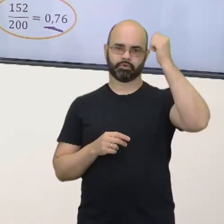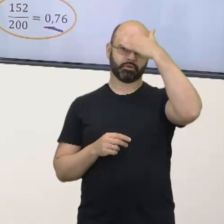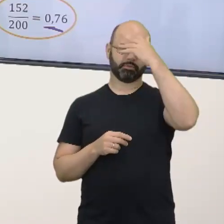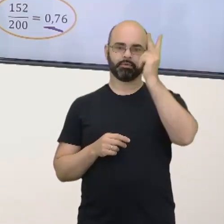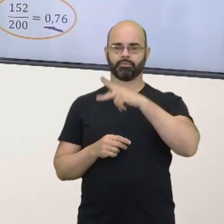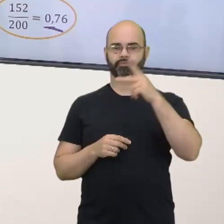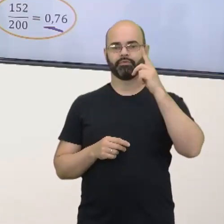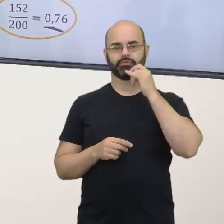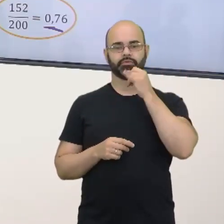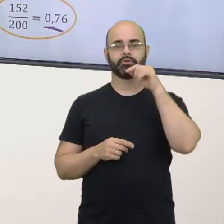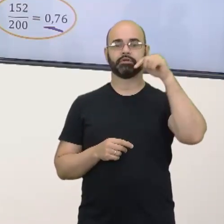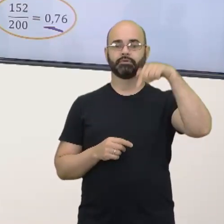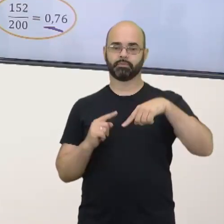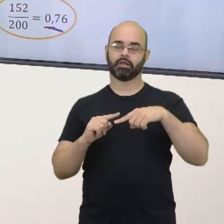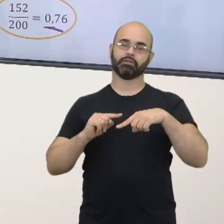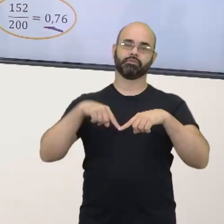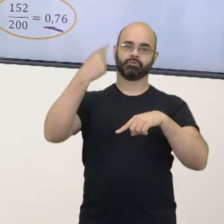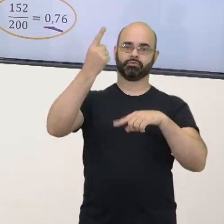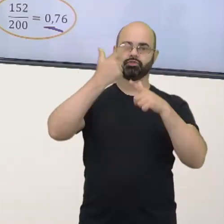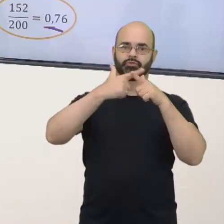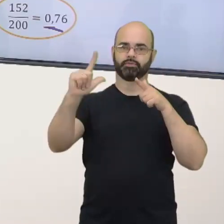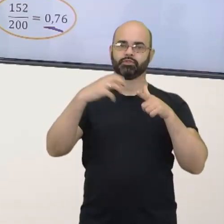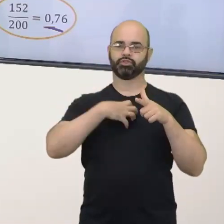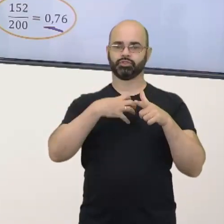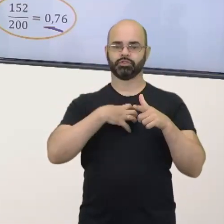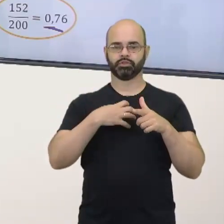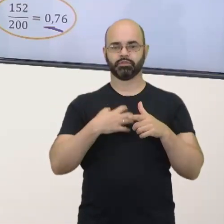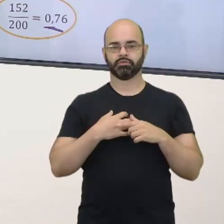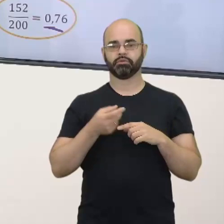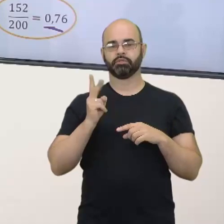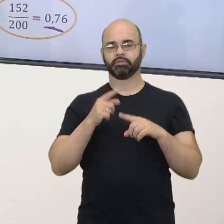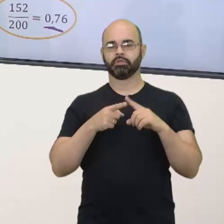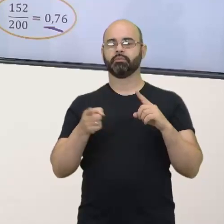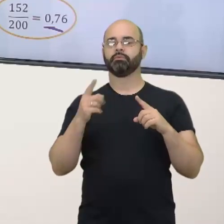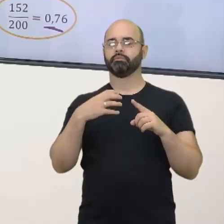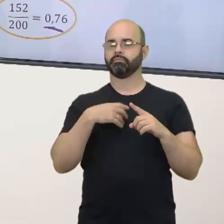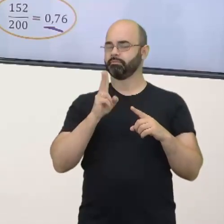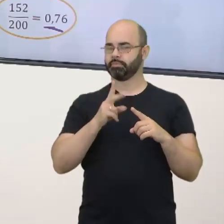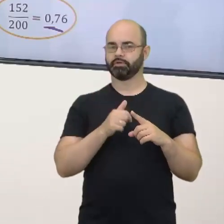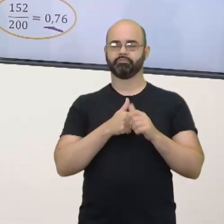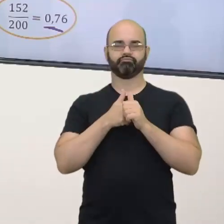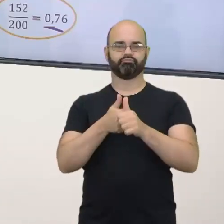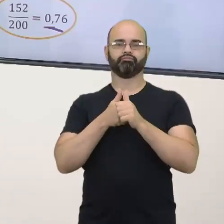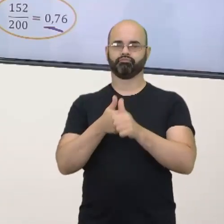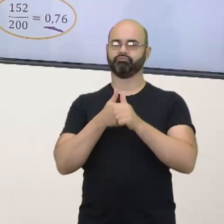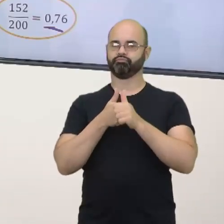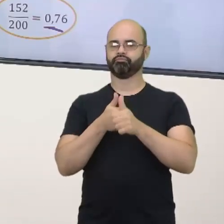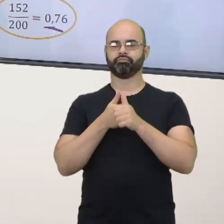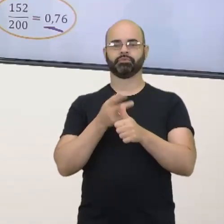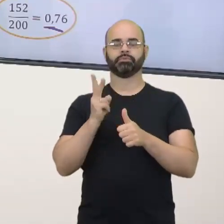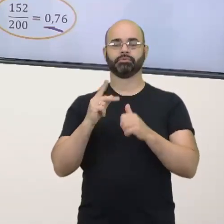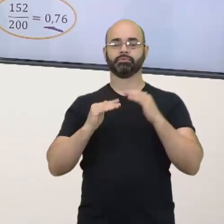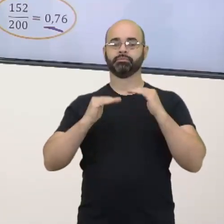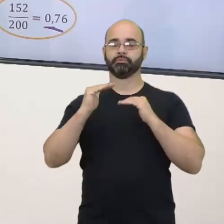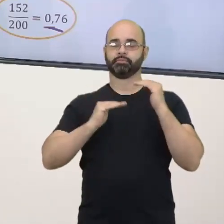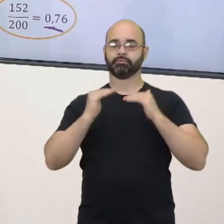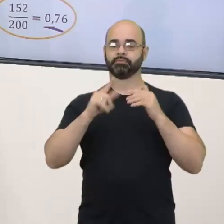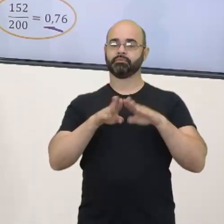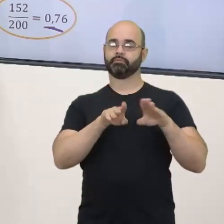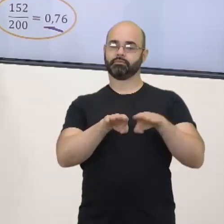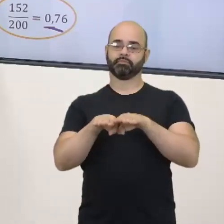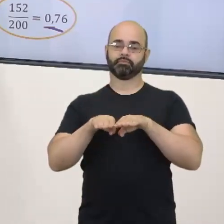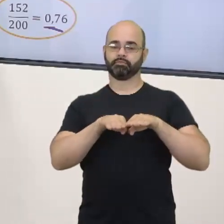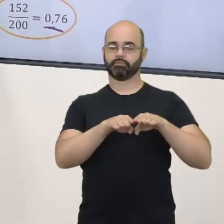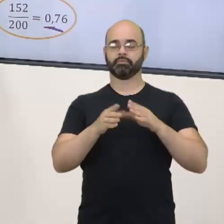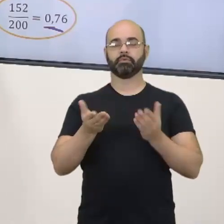fez sempre o de baixo pelo de cima, dividindo assim, tá? Sim. Tem que sempre manter esse padrãozinho. Lembrando que proporcionalidades tem a ver com padrão,